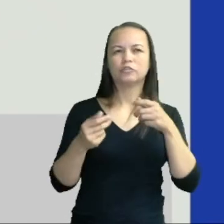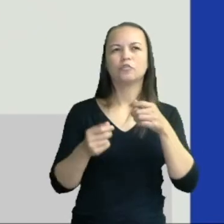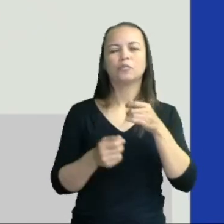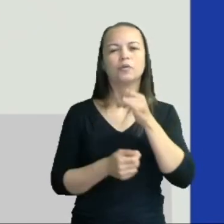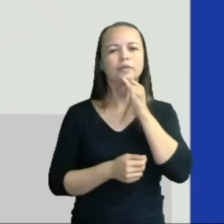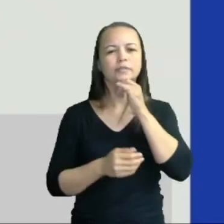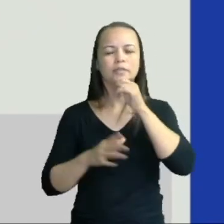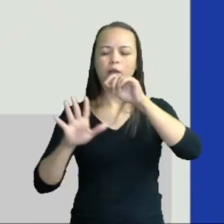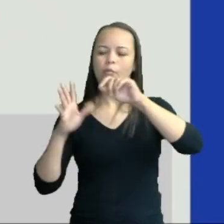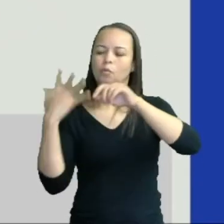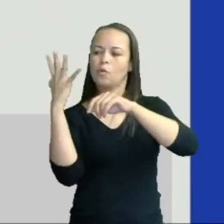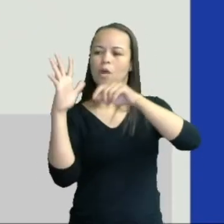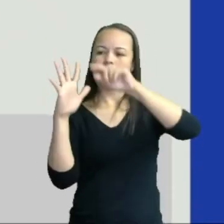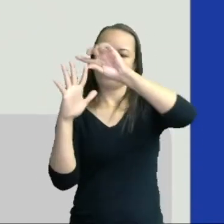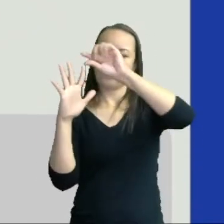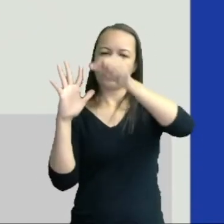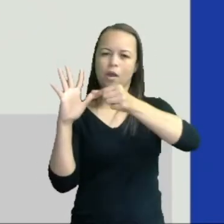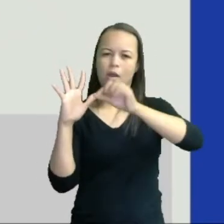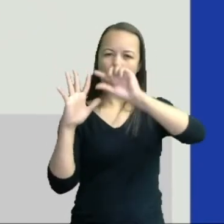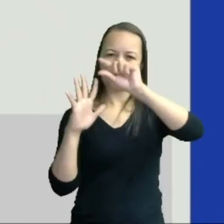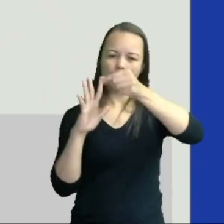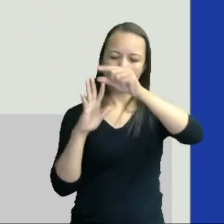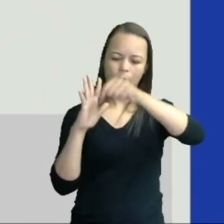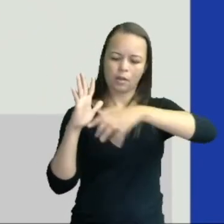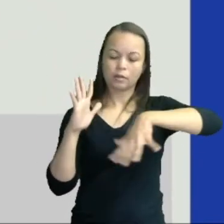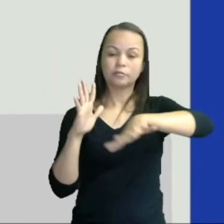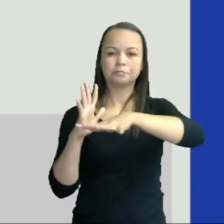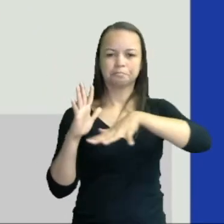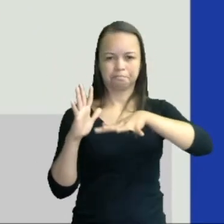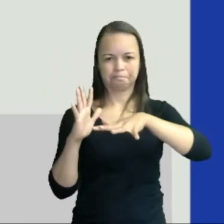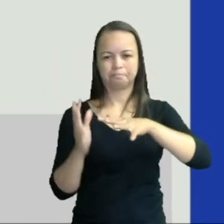as folhas que ficam caídas ao chão.